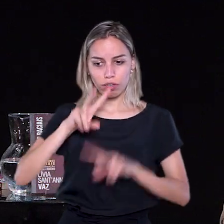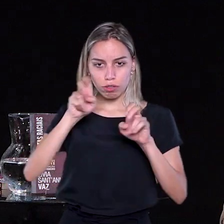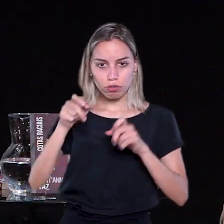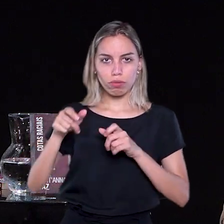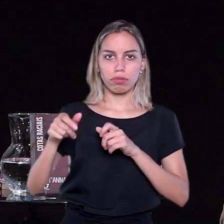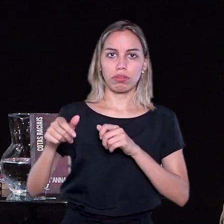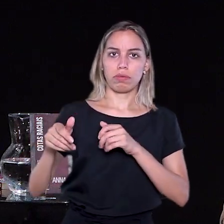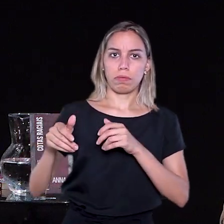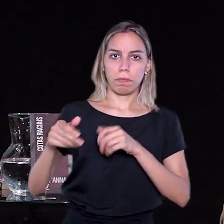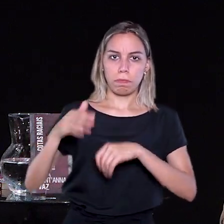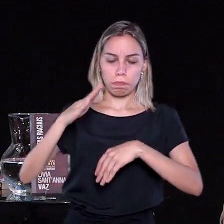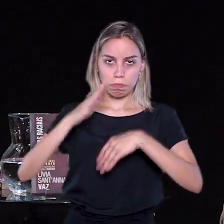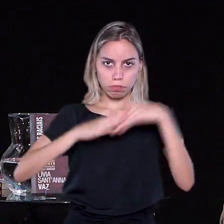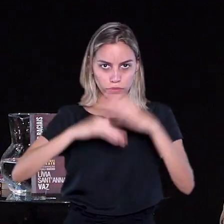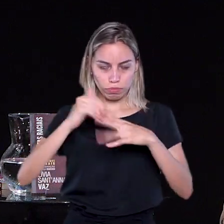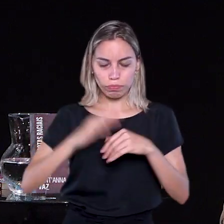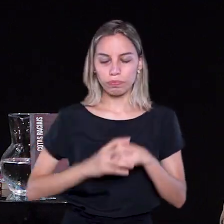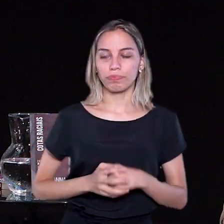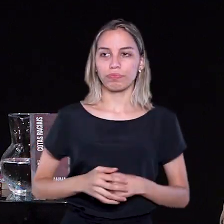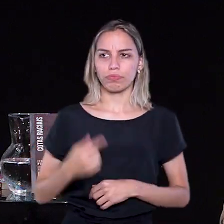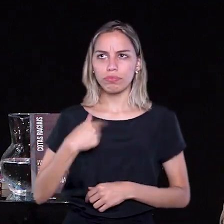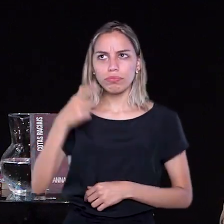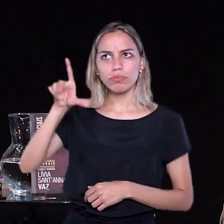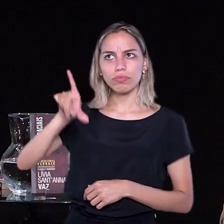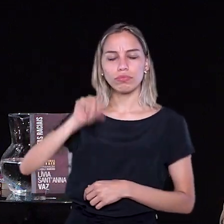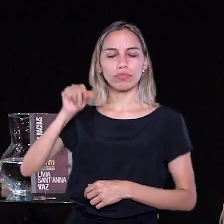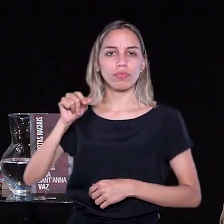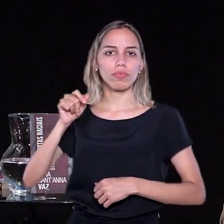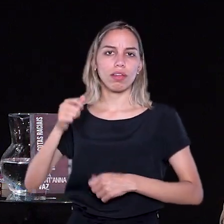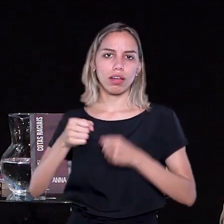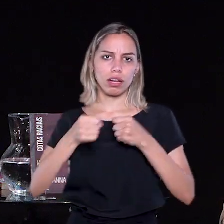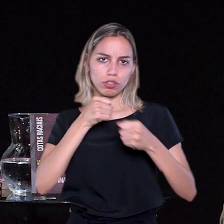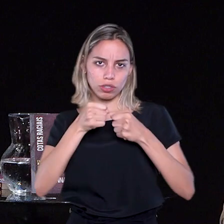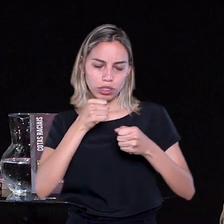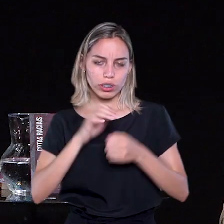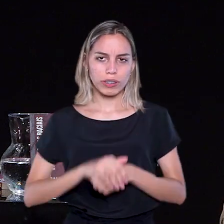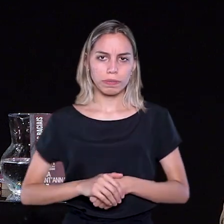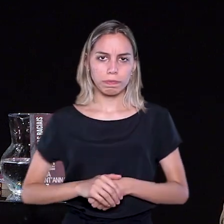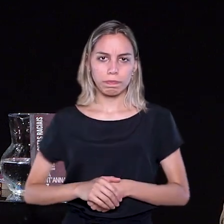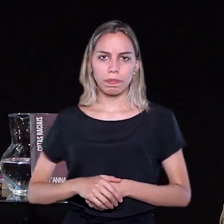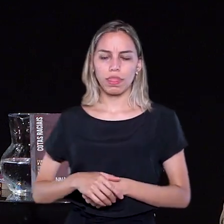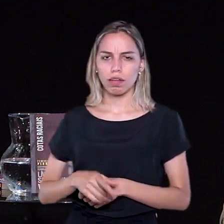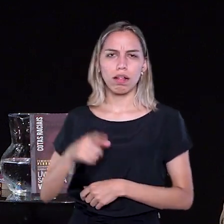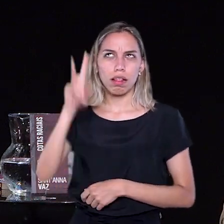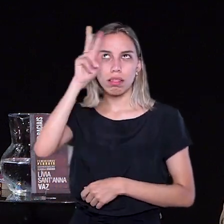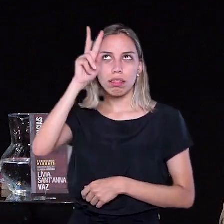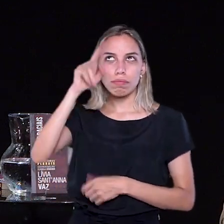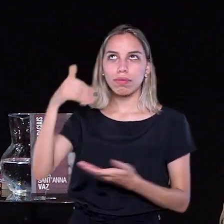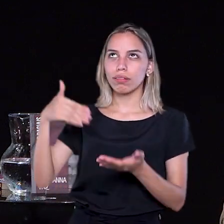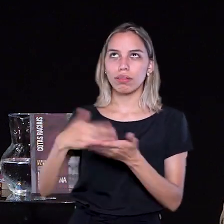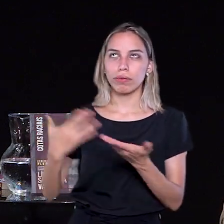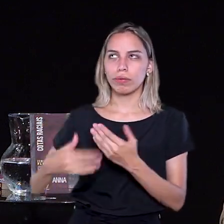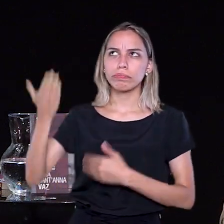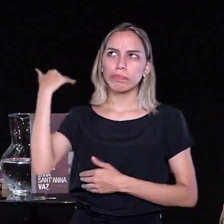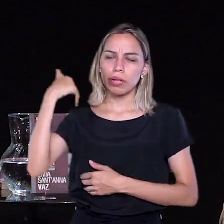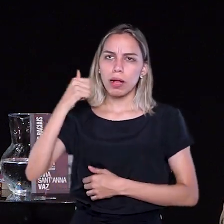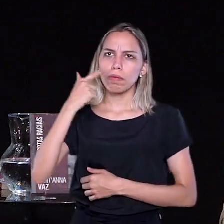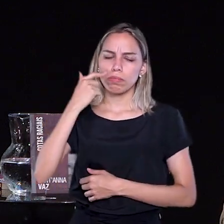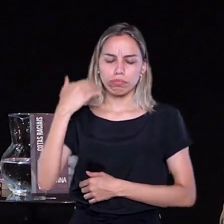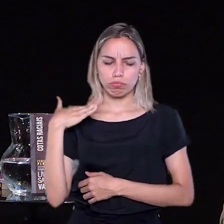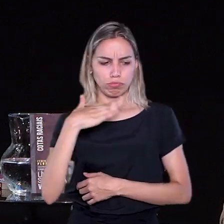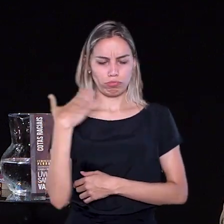carreira, era ser jornalista, Afonso. Eu me lembro como se fosse hoje, assim. Meu pai me chamou num canto da sala, somente nós dois, e me